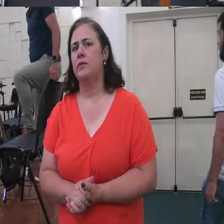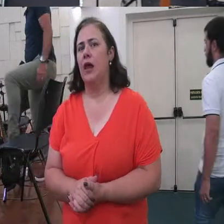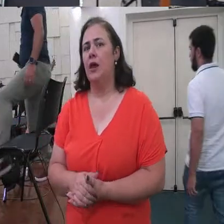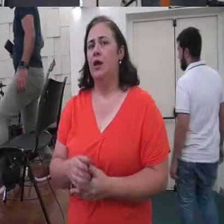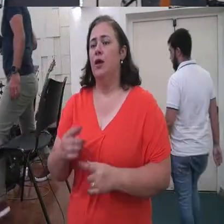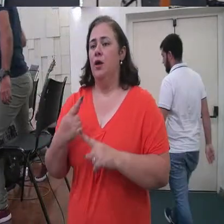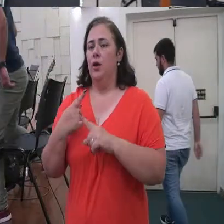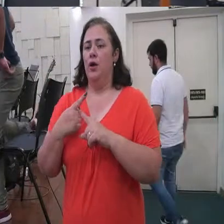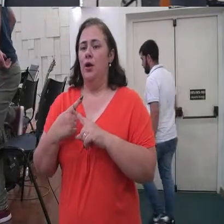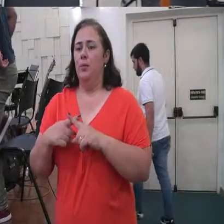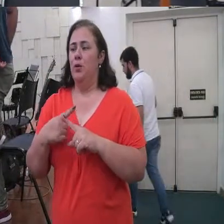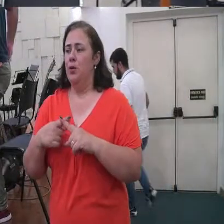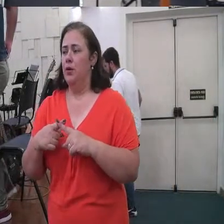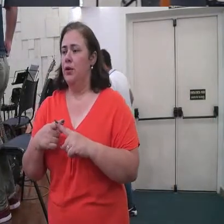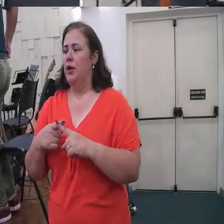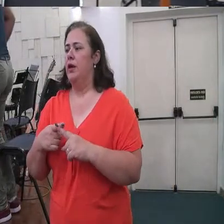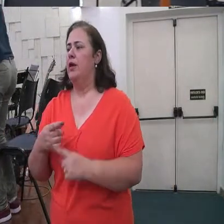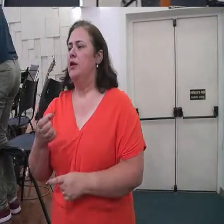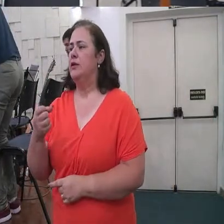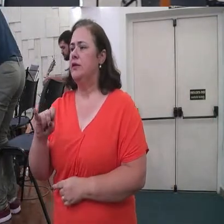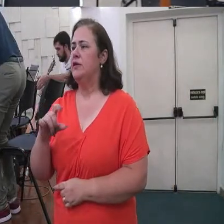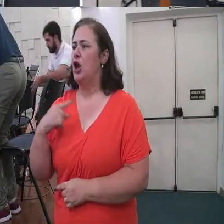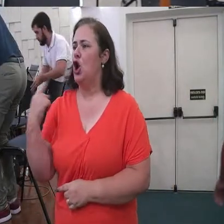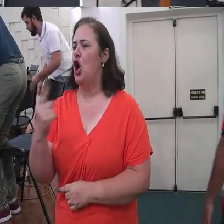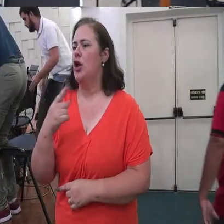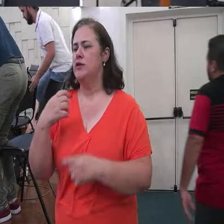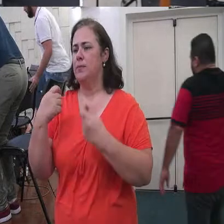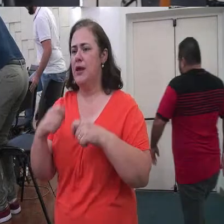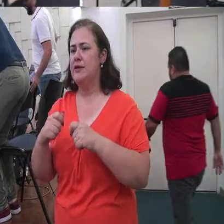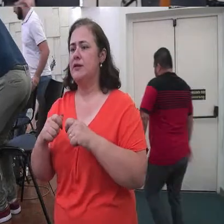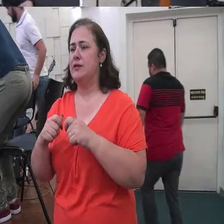o Senhor vai nos ajudar.